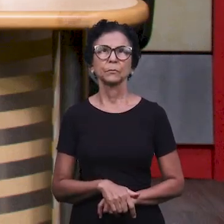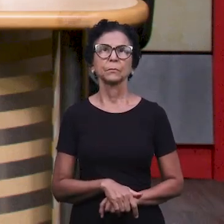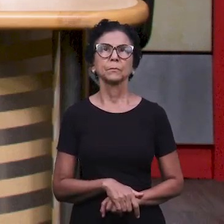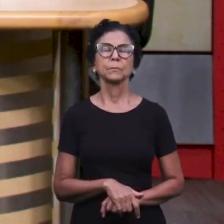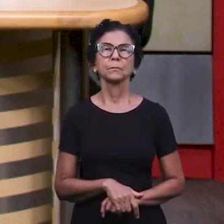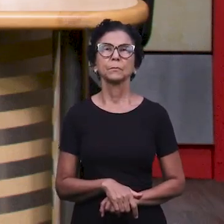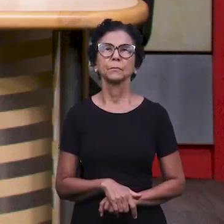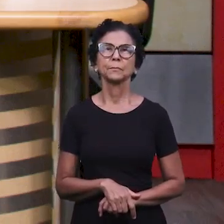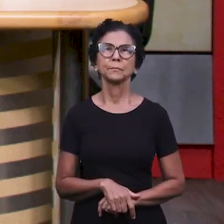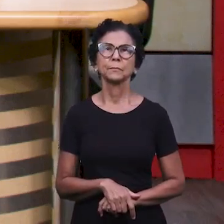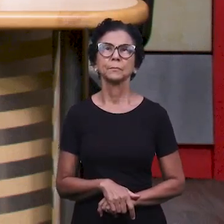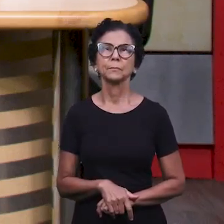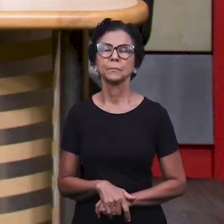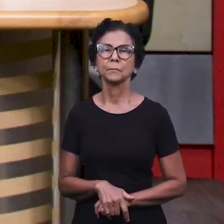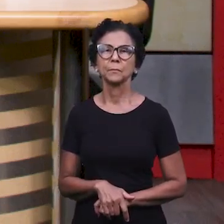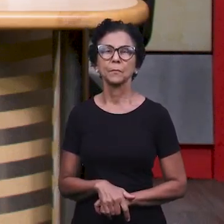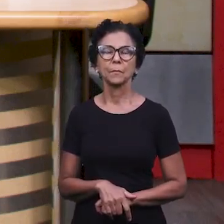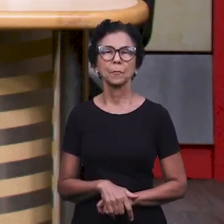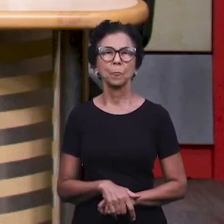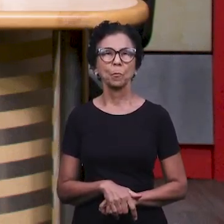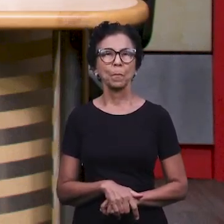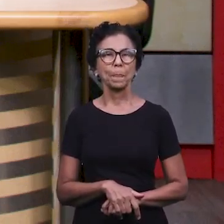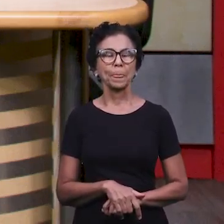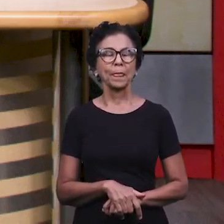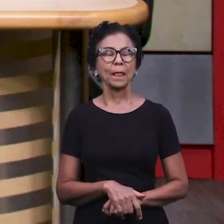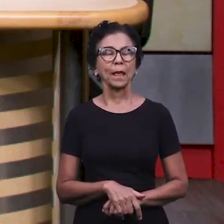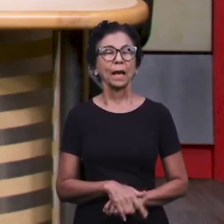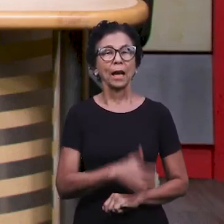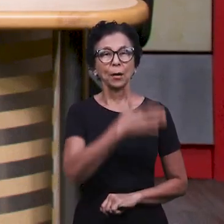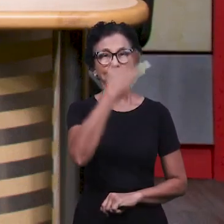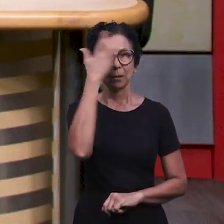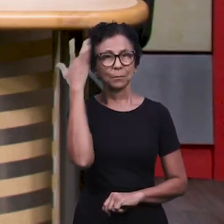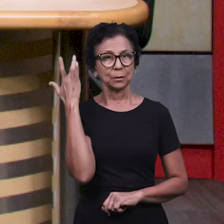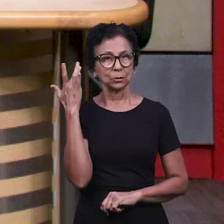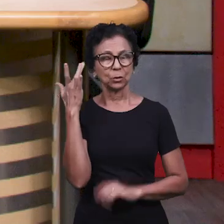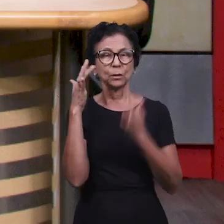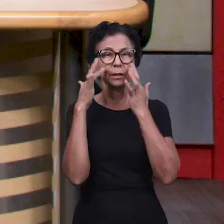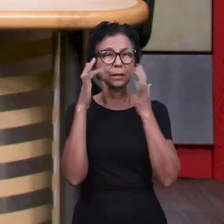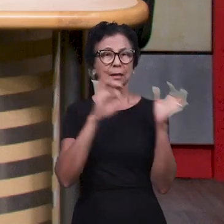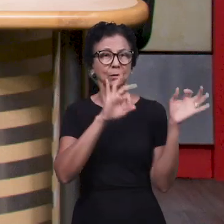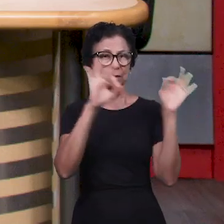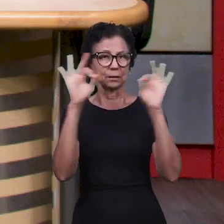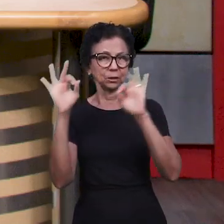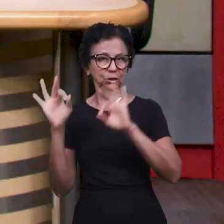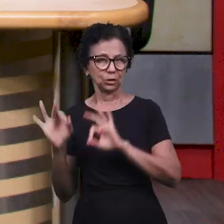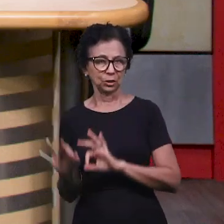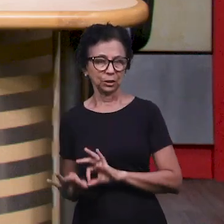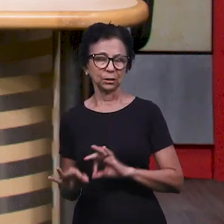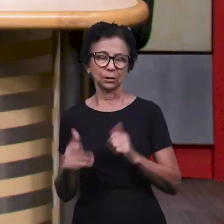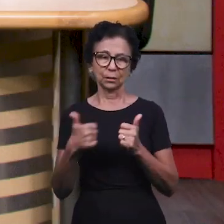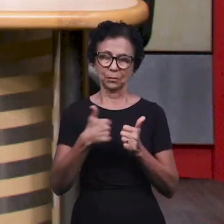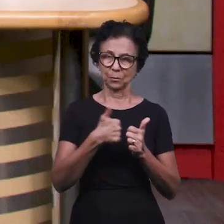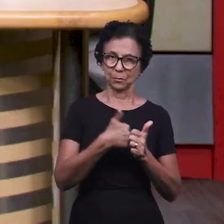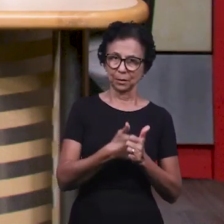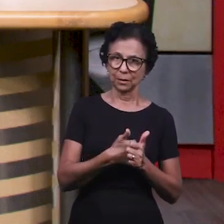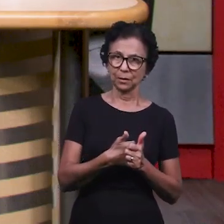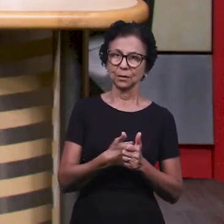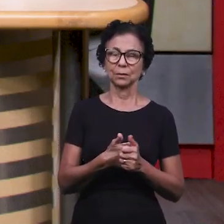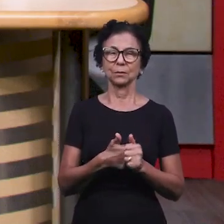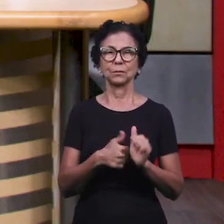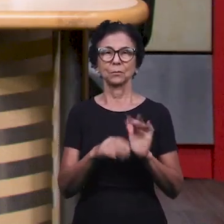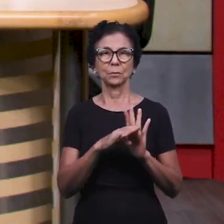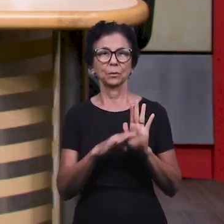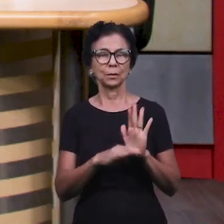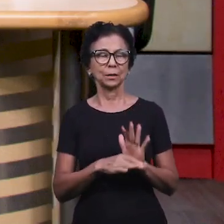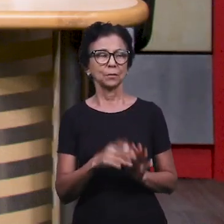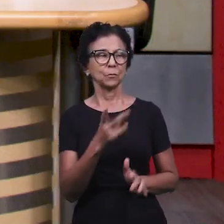igreja, que está acompanhando conversas bíblicas, deixar uma mensagem sobre esse momento, né? Uma mensagem objetiva sobre